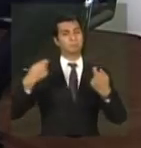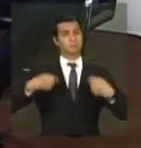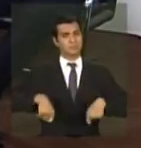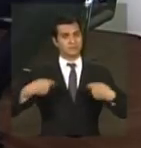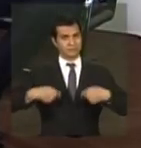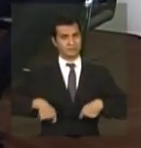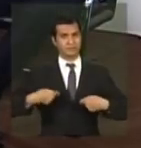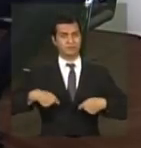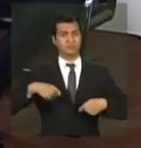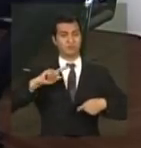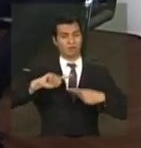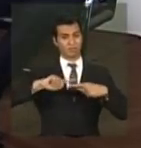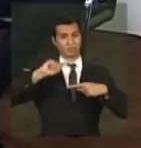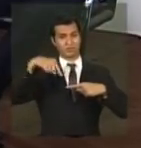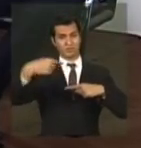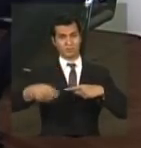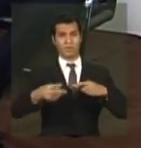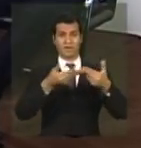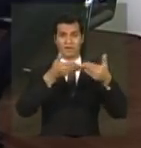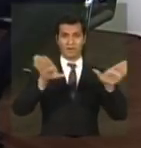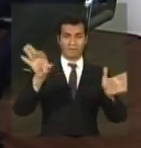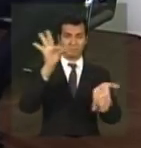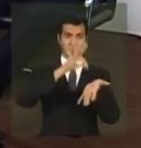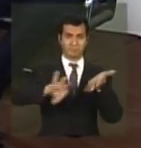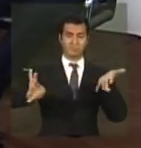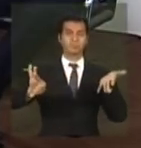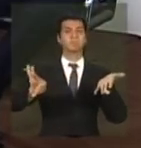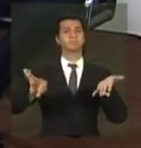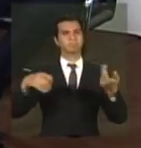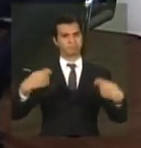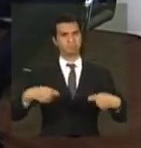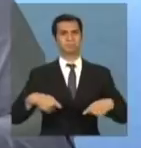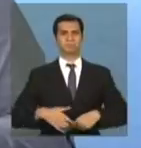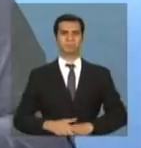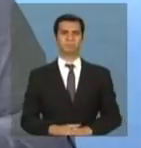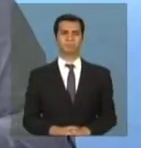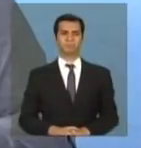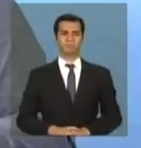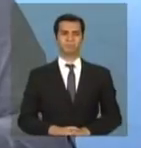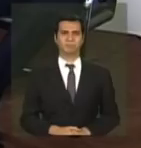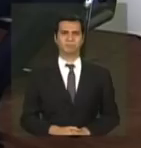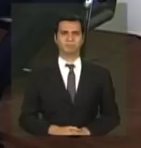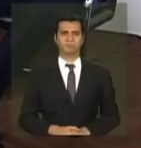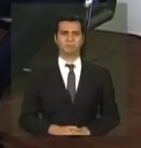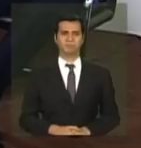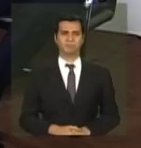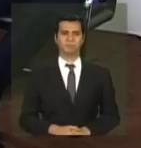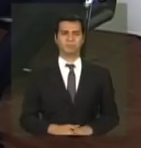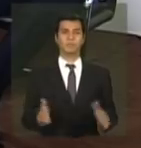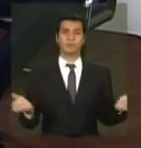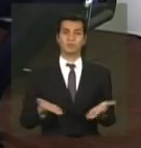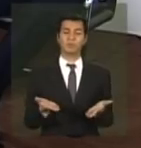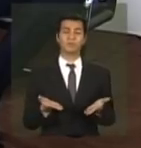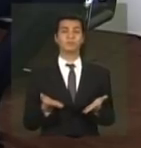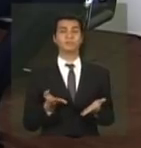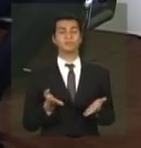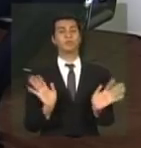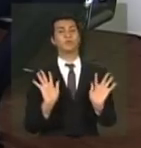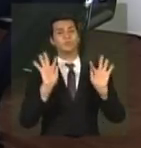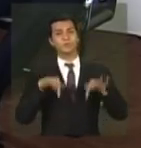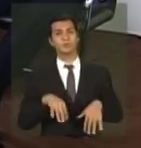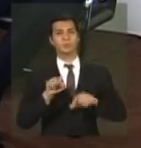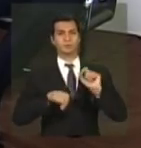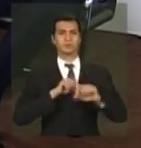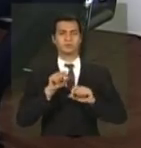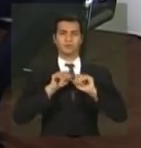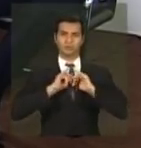estiver, for possível, fazer a matrícula. Certo. Só para concluir, então, assim, o recado, acho que é muito